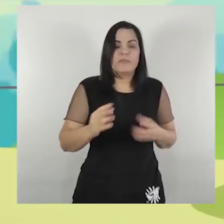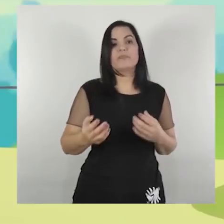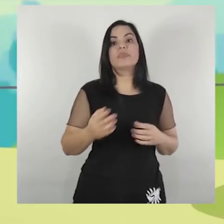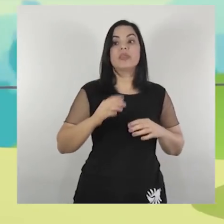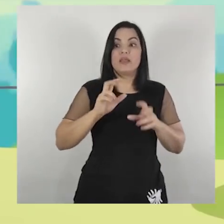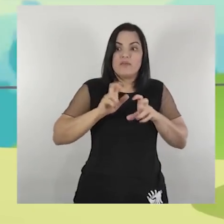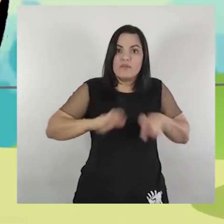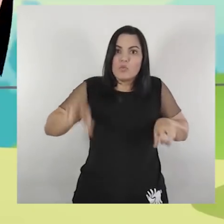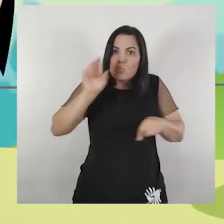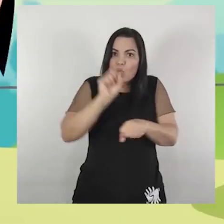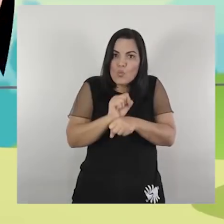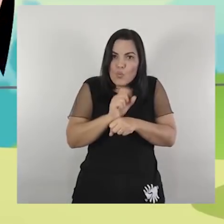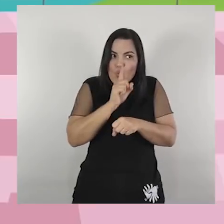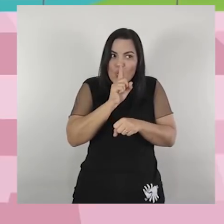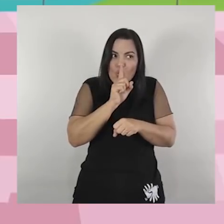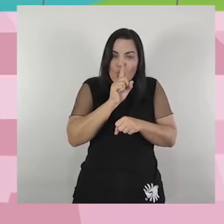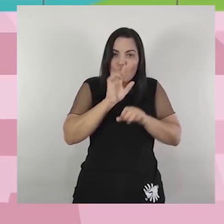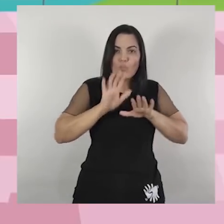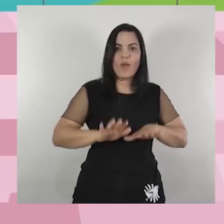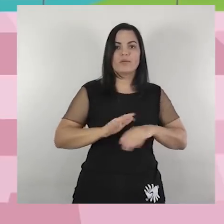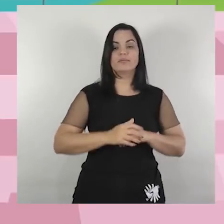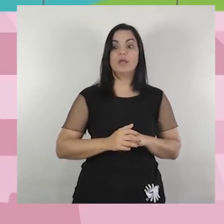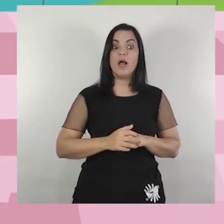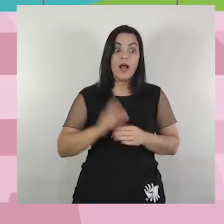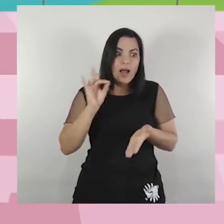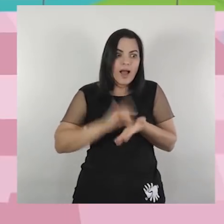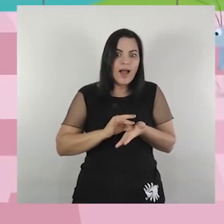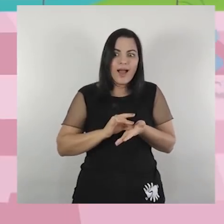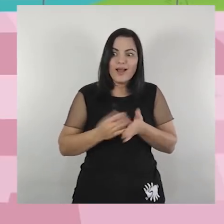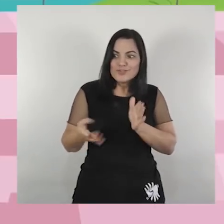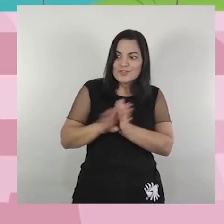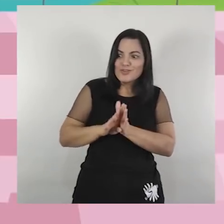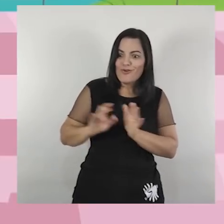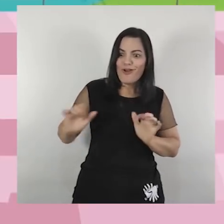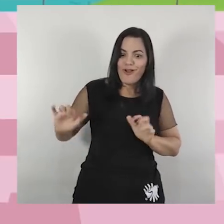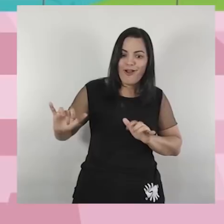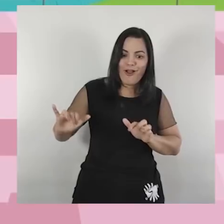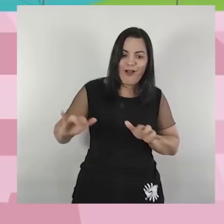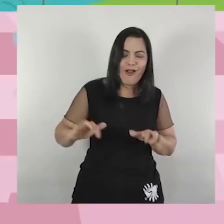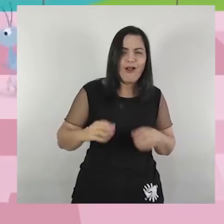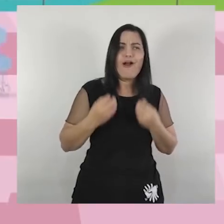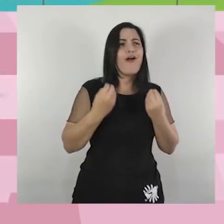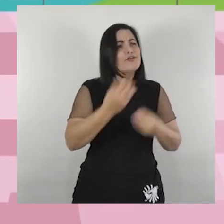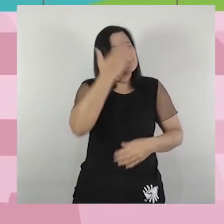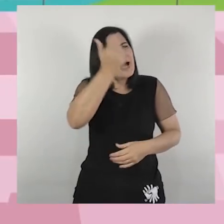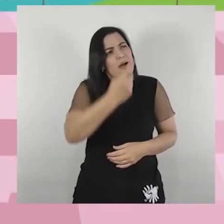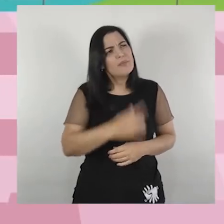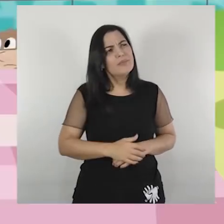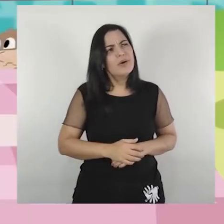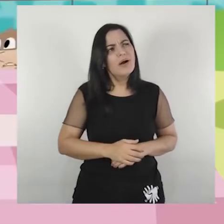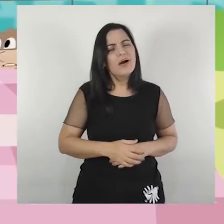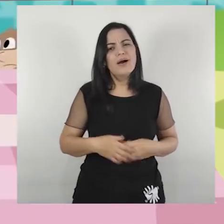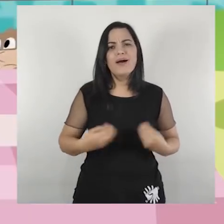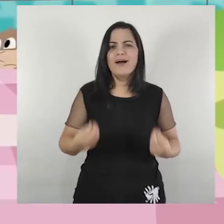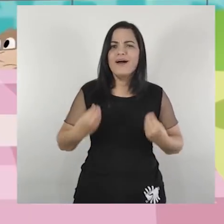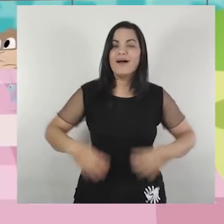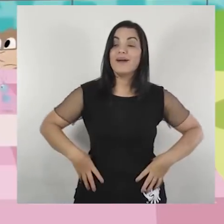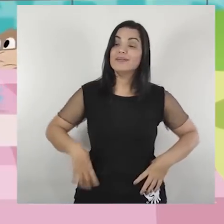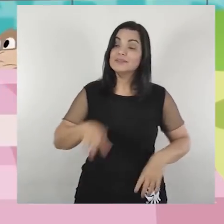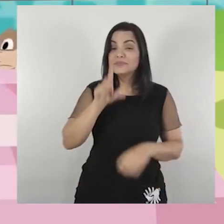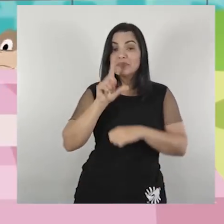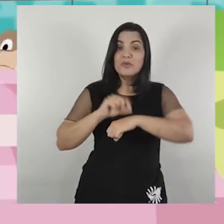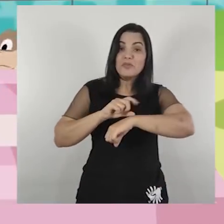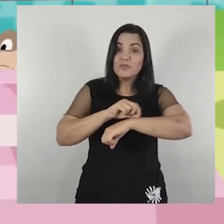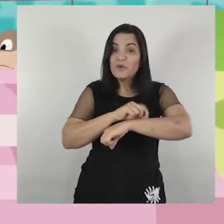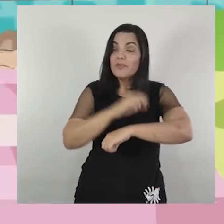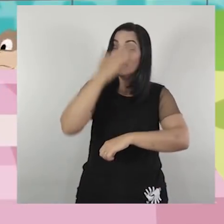Todos em seus lugares. Elas chegaram mesmo. Como você sabia que as formigas vinham?